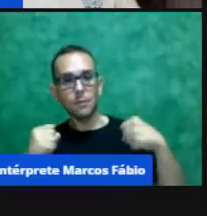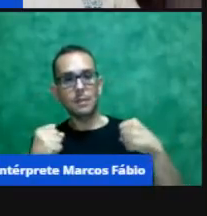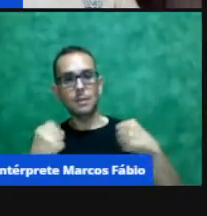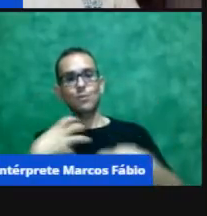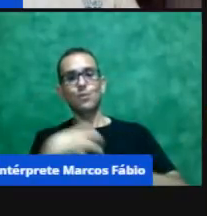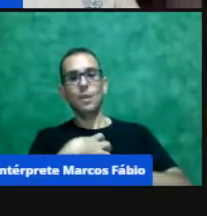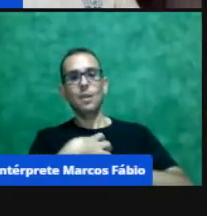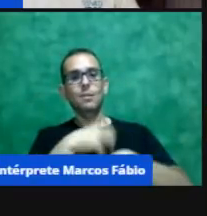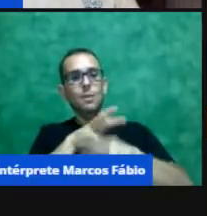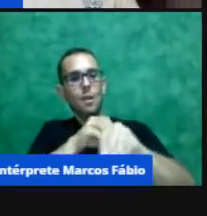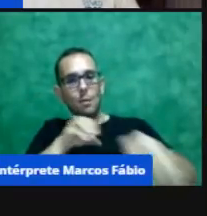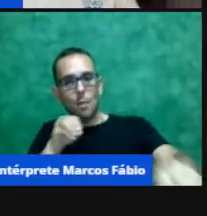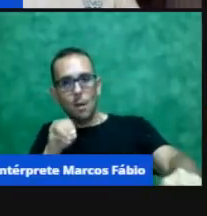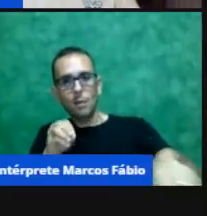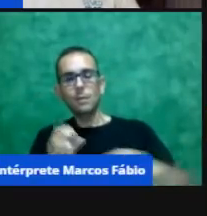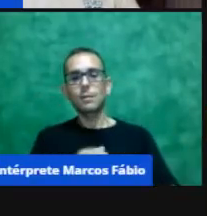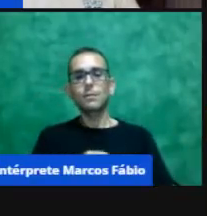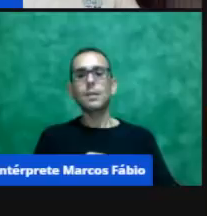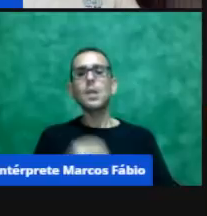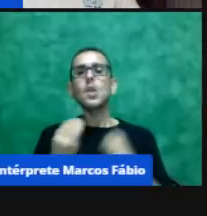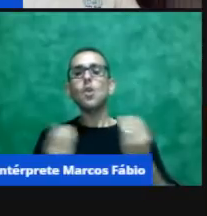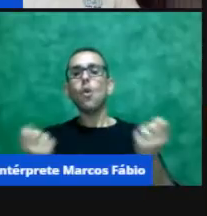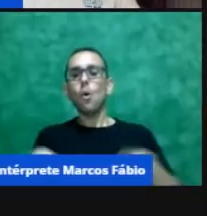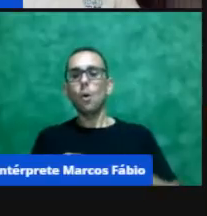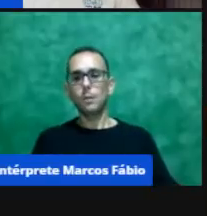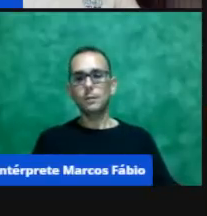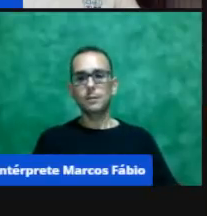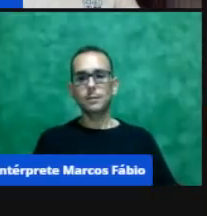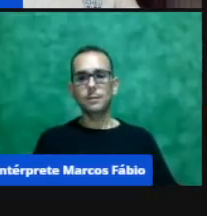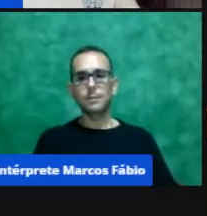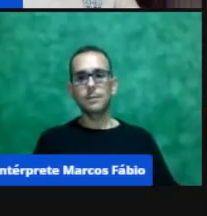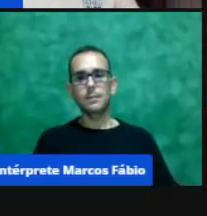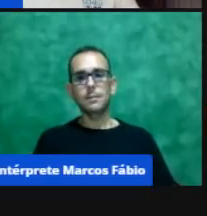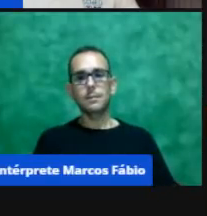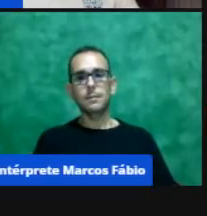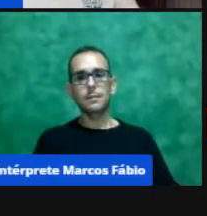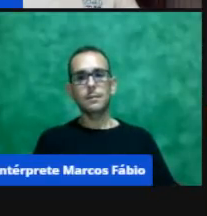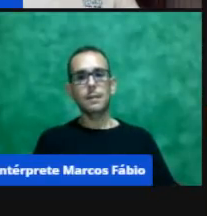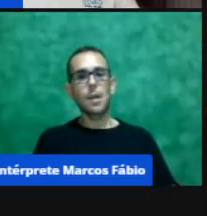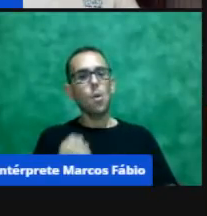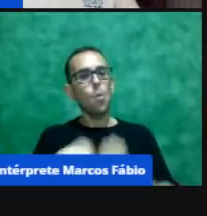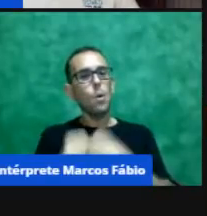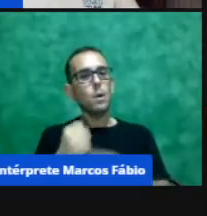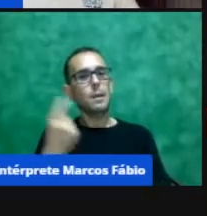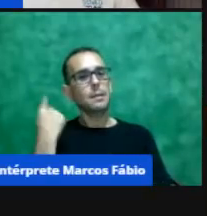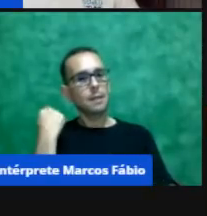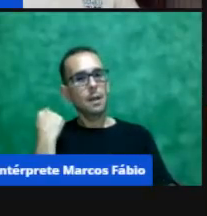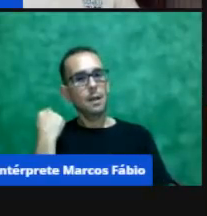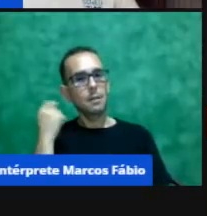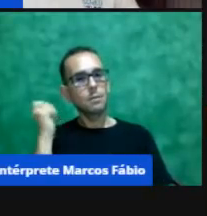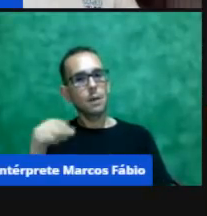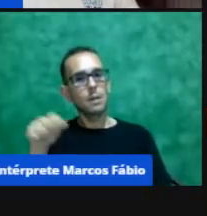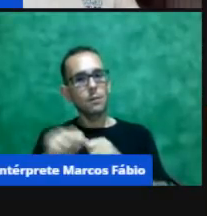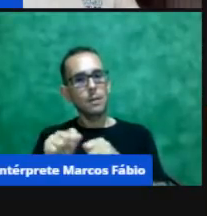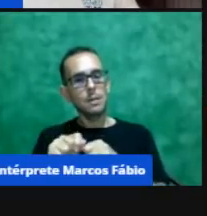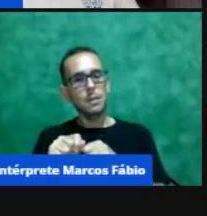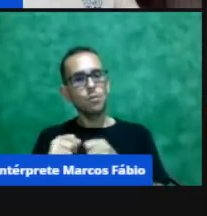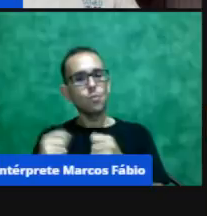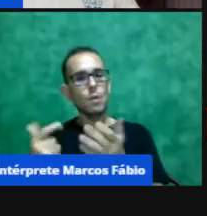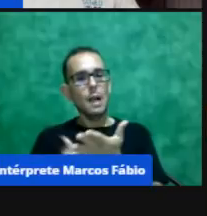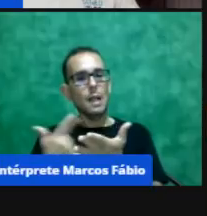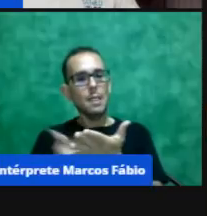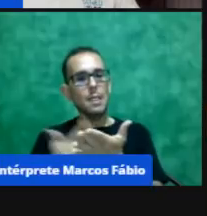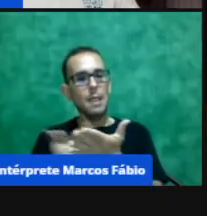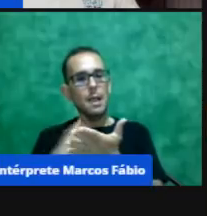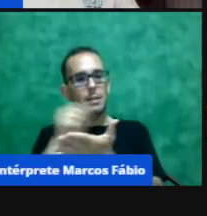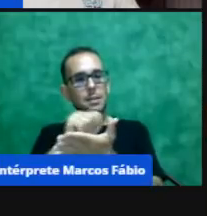aí eles participaram como? Ano passado, principalmente, como a gente estava fazendo os cadernos de